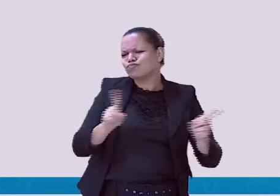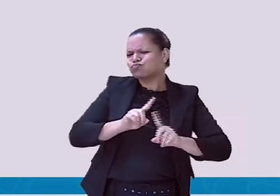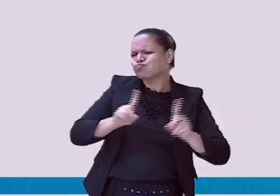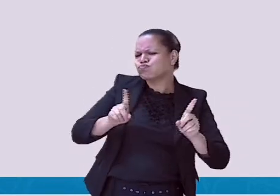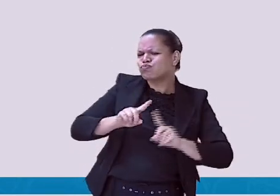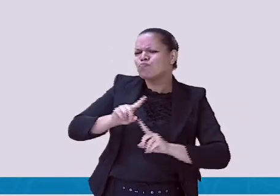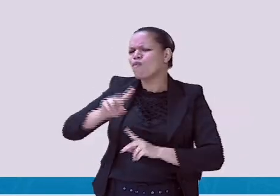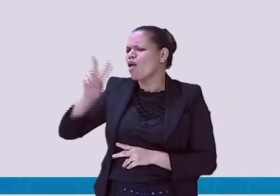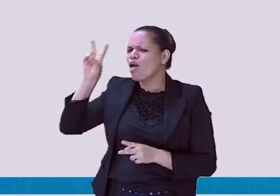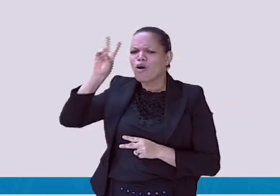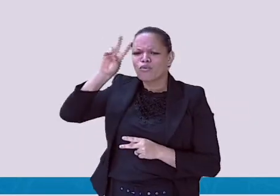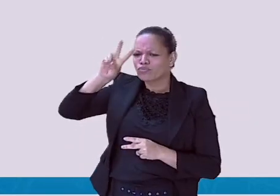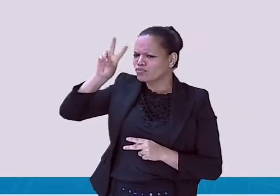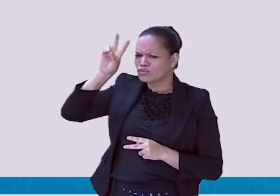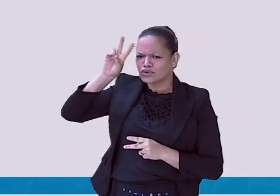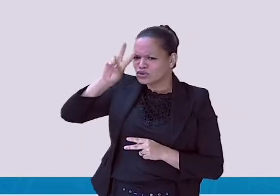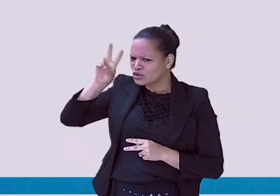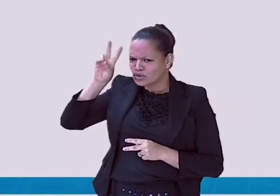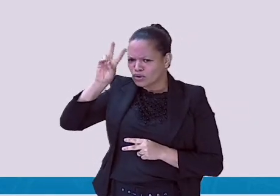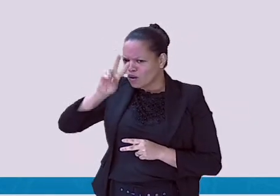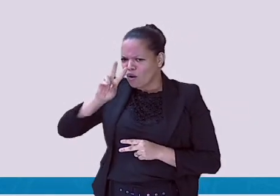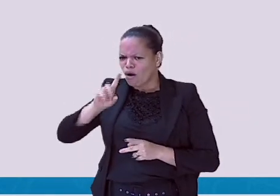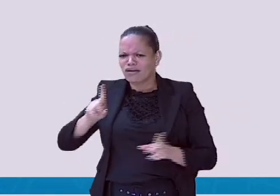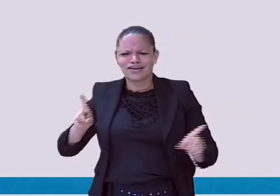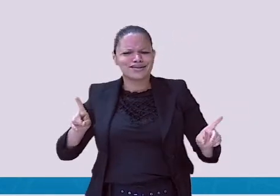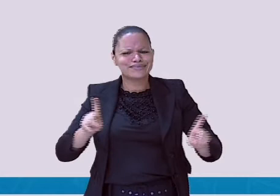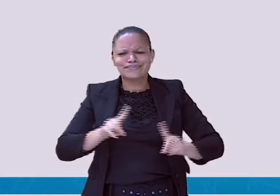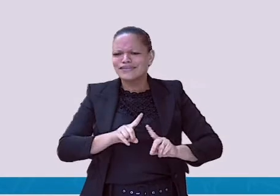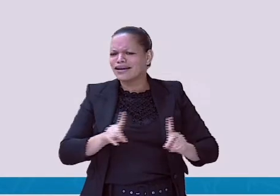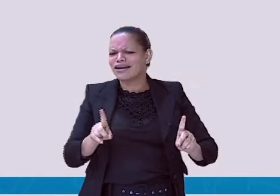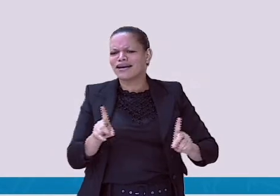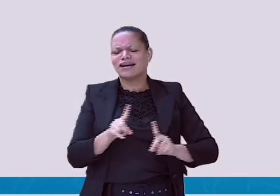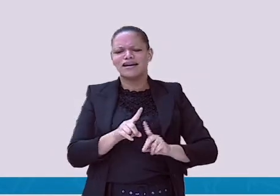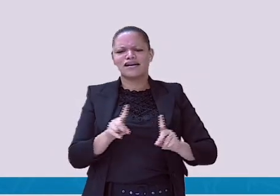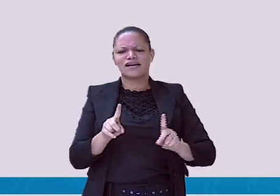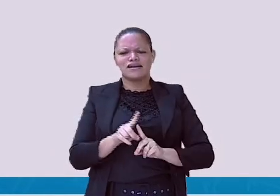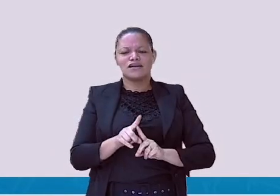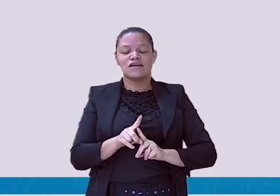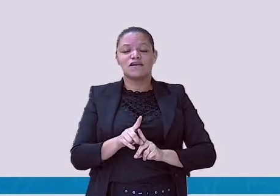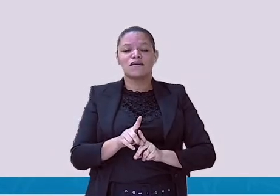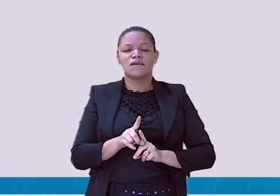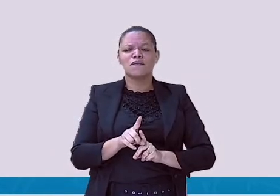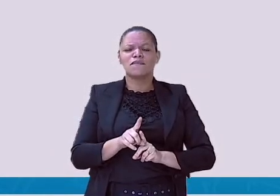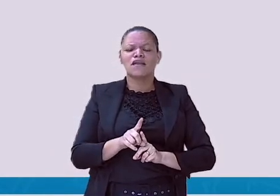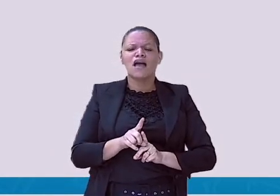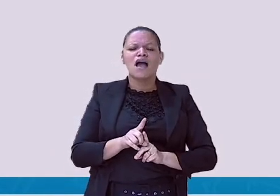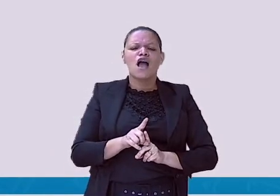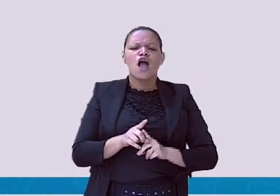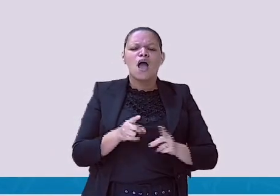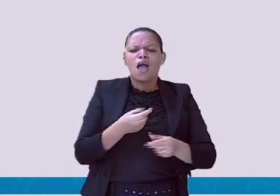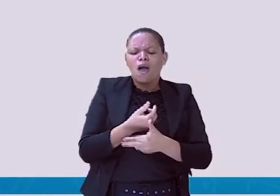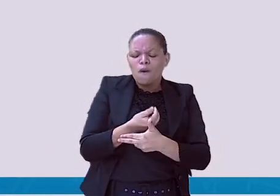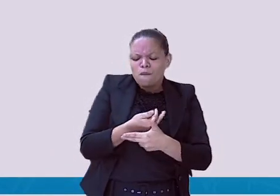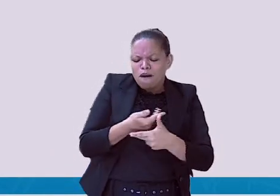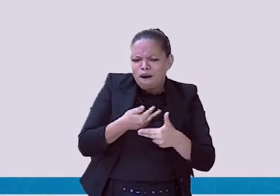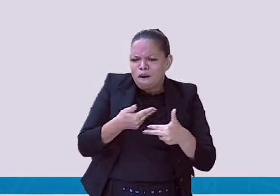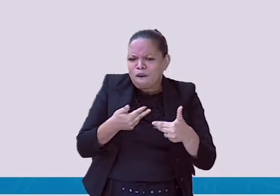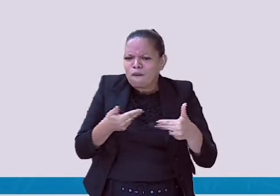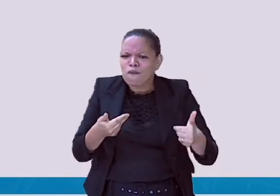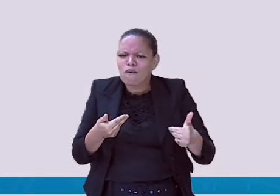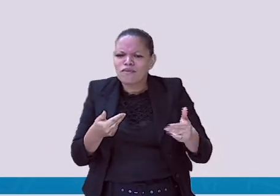não é muito certa, que uns acreditam, outros não, e fica aquela